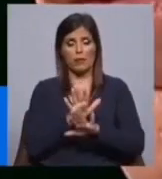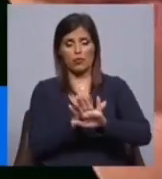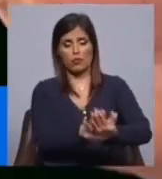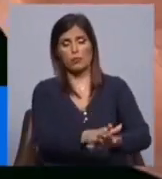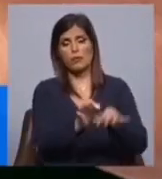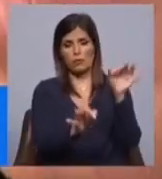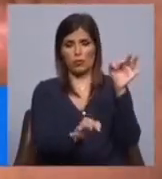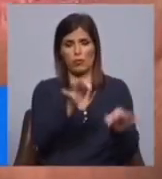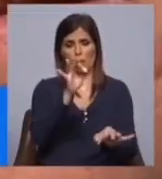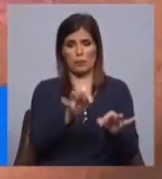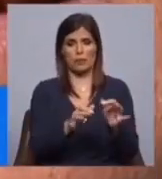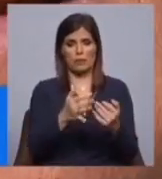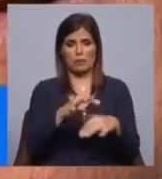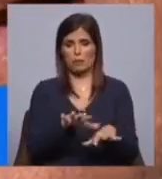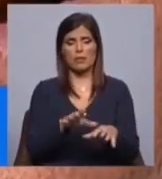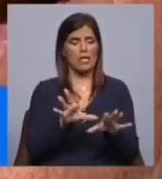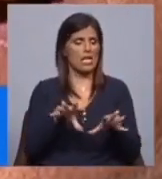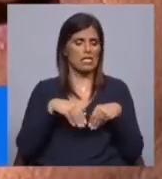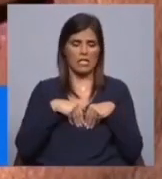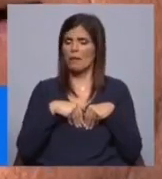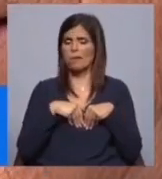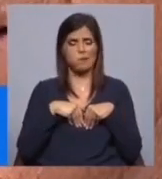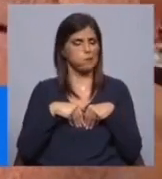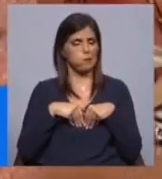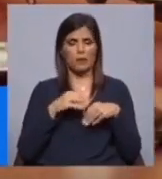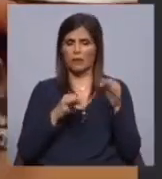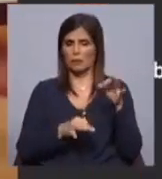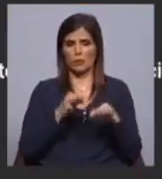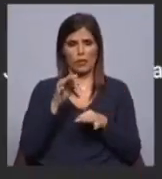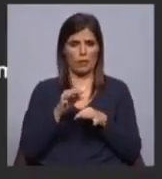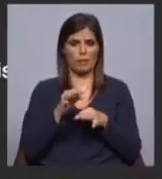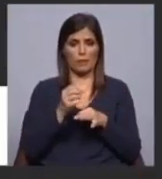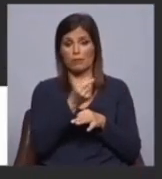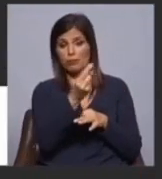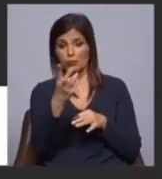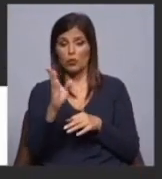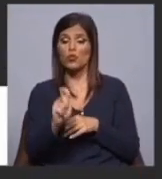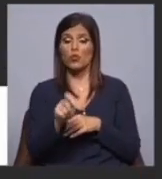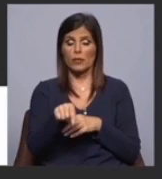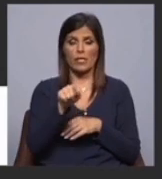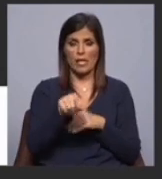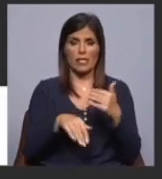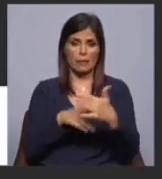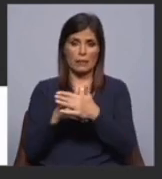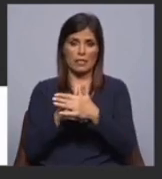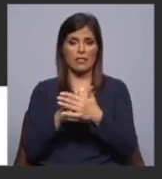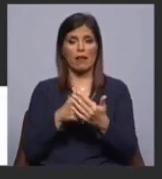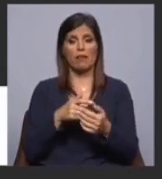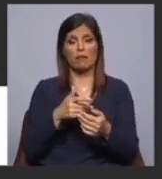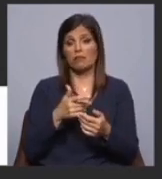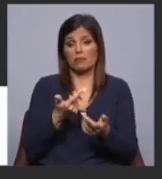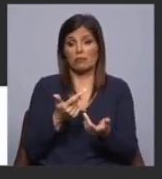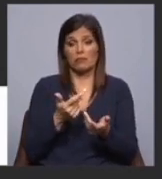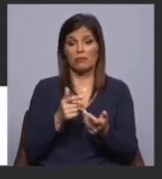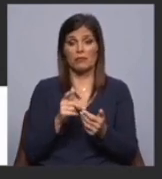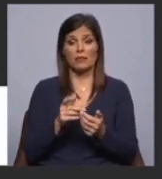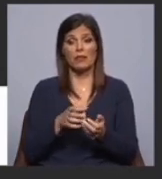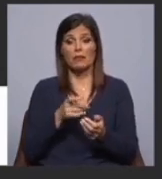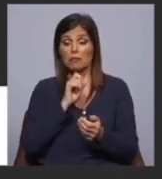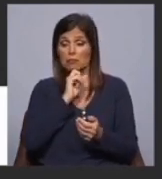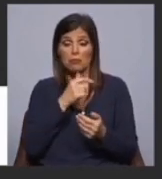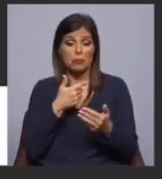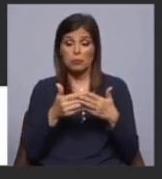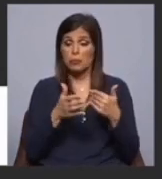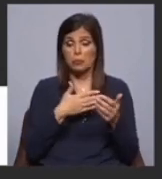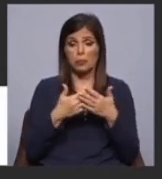do julgamento, que acabou recusada pelo tribunal. É para pá, uma pouca juízes, vergonha, então foi recusada. Esta limitação não é impeditiva da prestação de declarações. Não